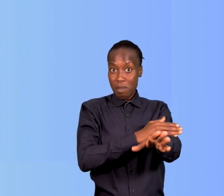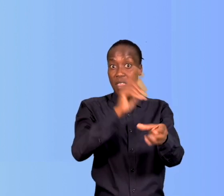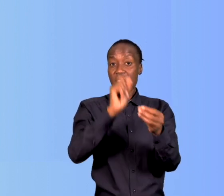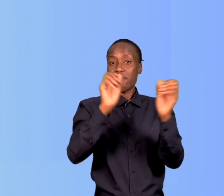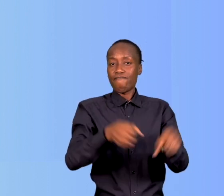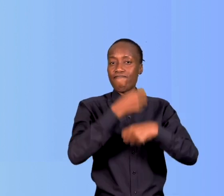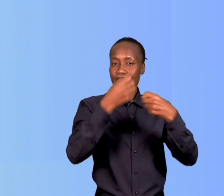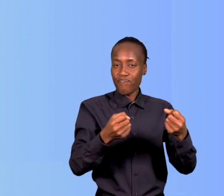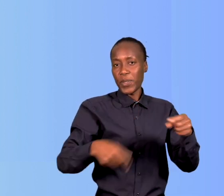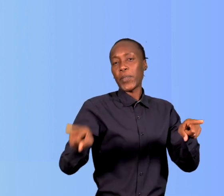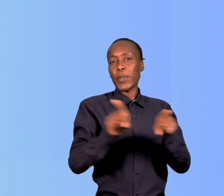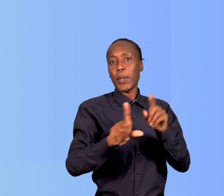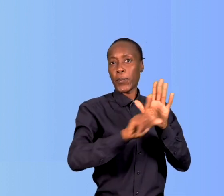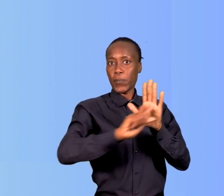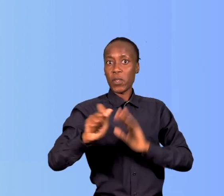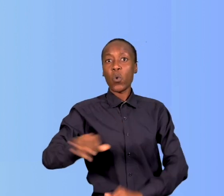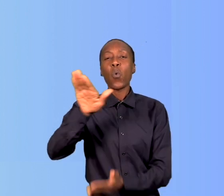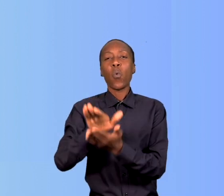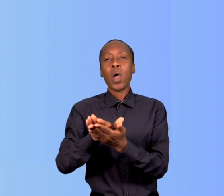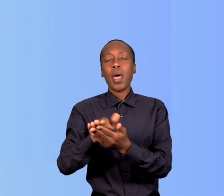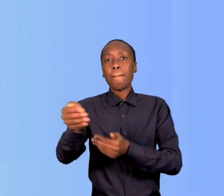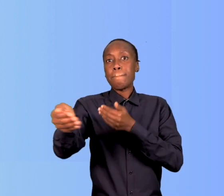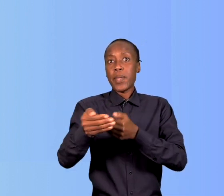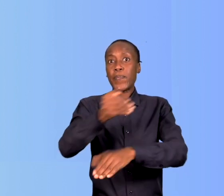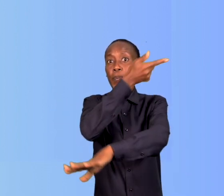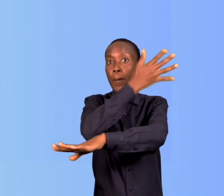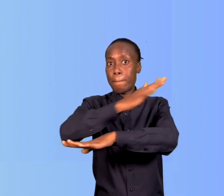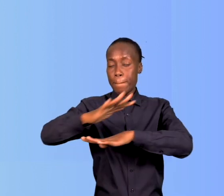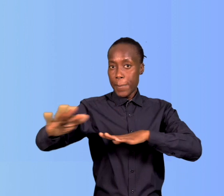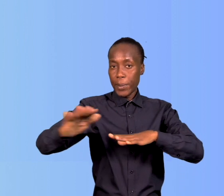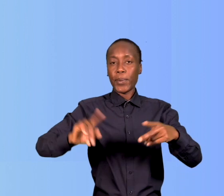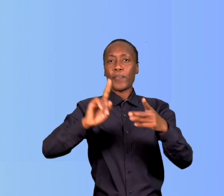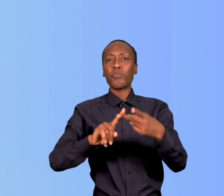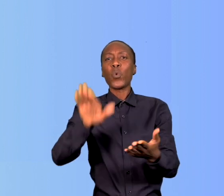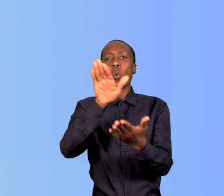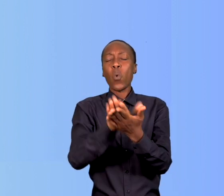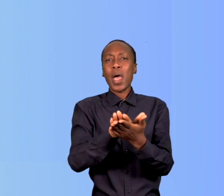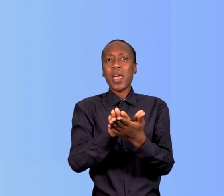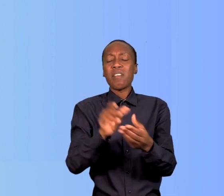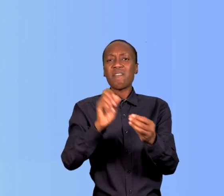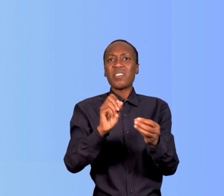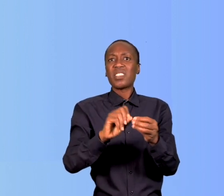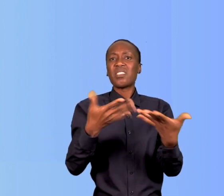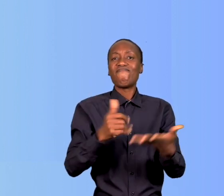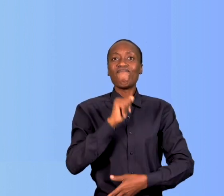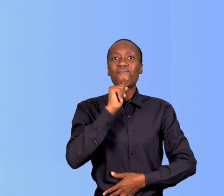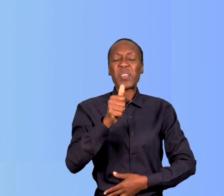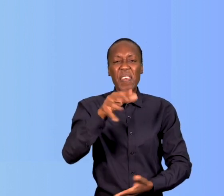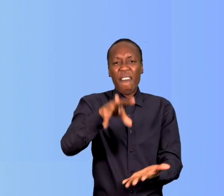anterior aplica-se especialmente às zonas costeiras, às zonas ameaçadas de erosão